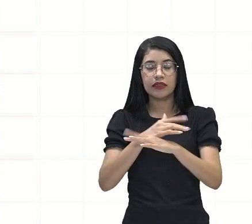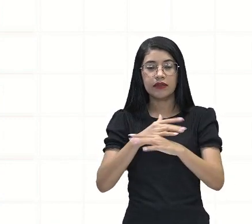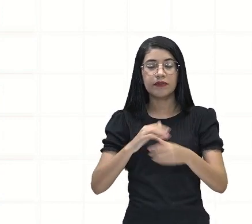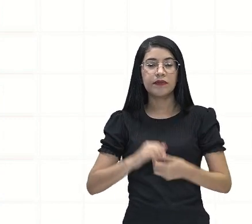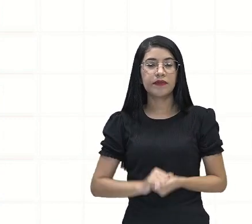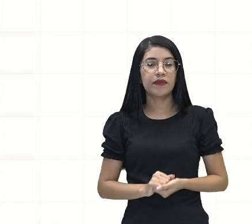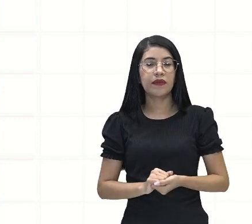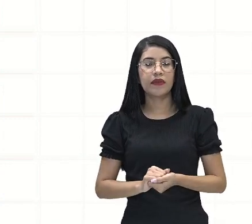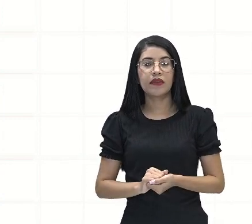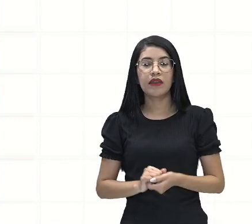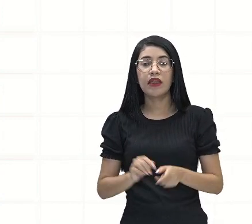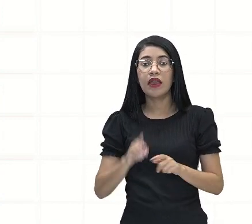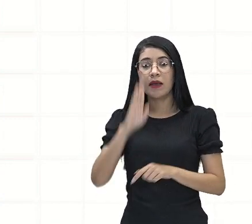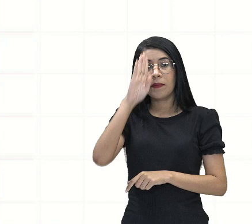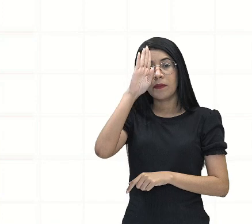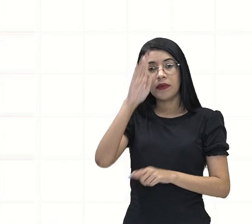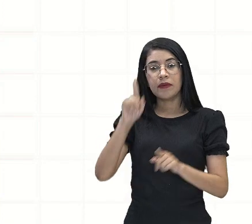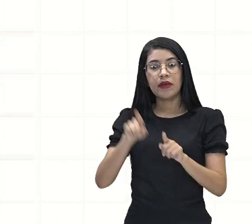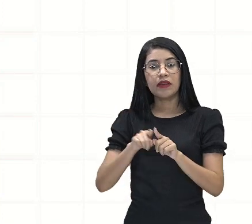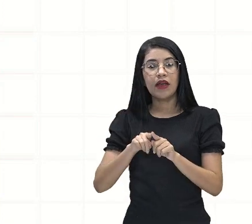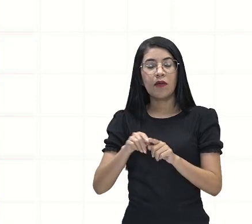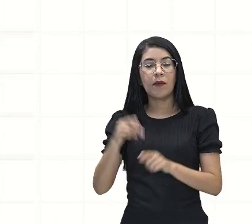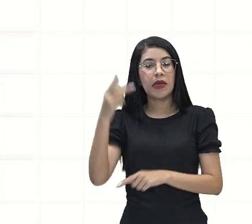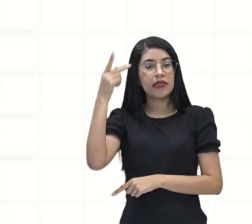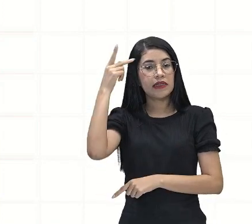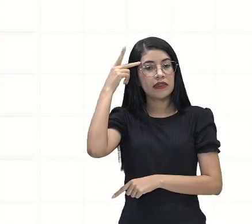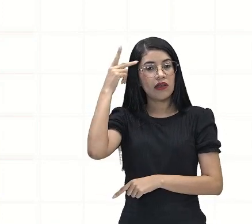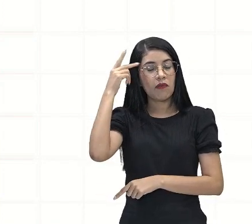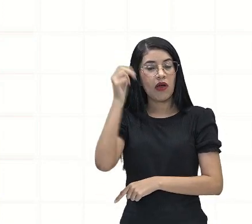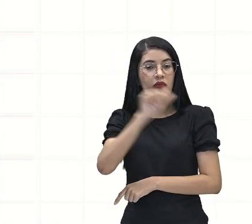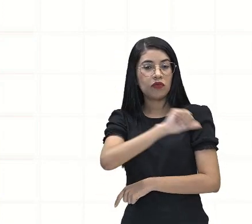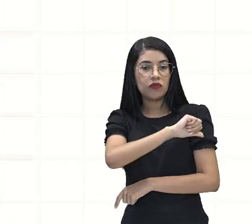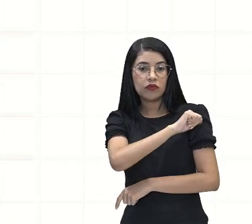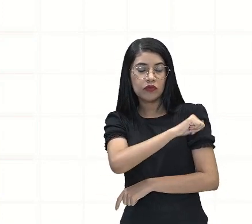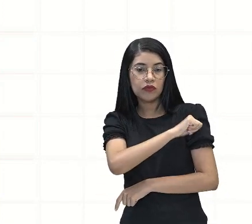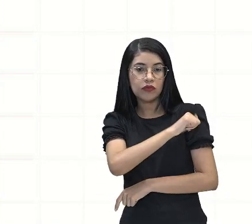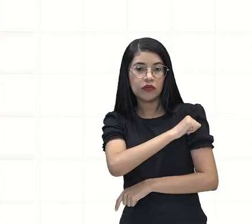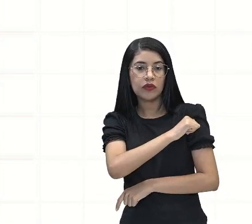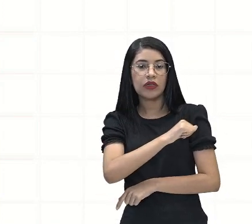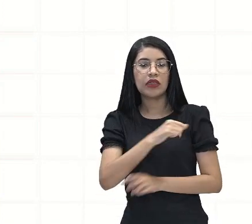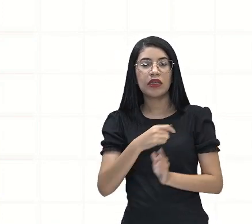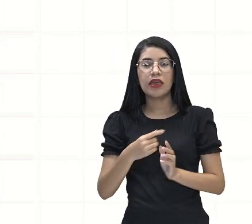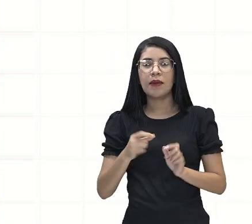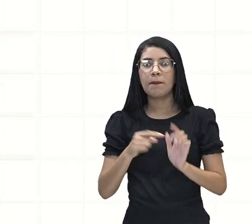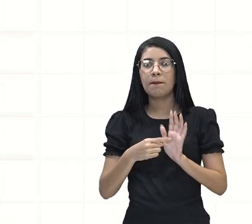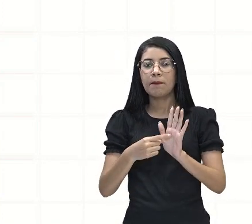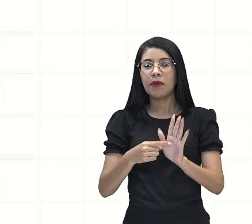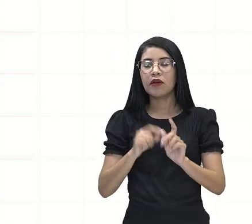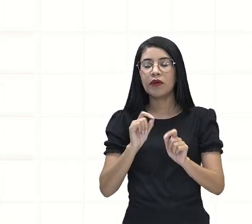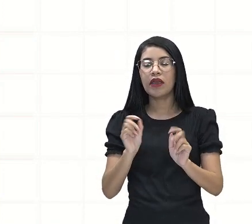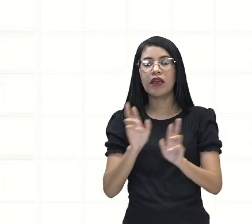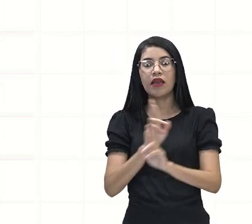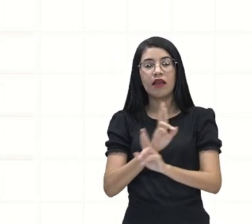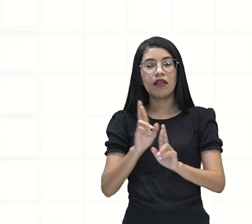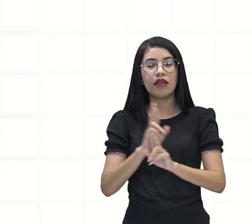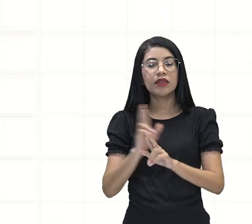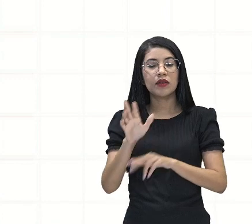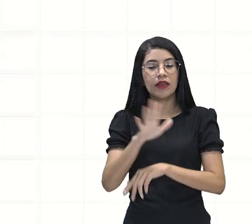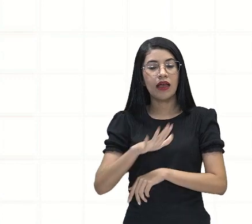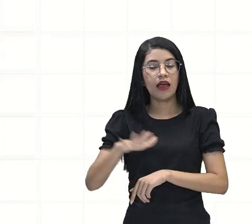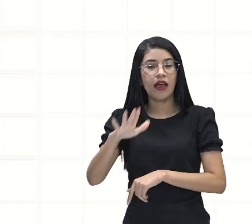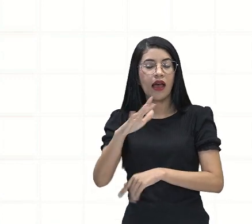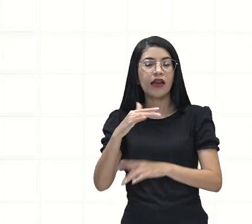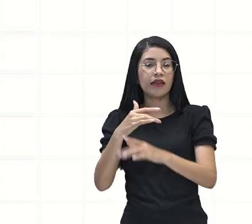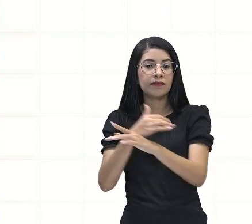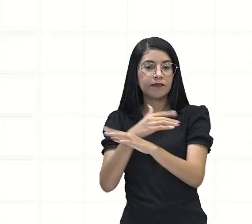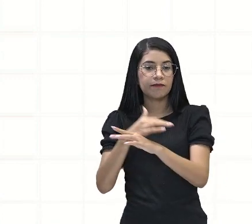principalmente aqui entre São Paulo e Rio de Janeiro também que há esse destaque aí relacionado às regiões